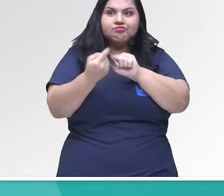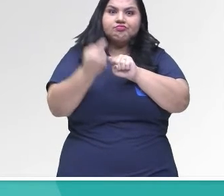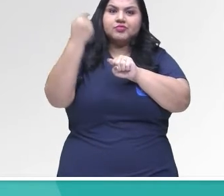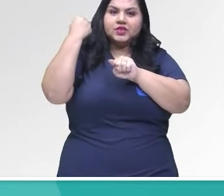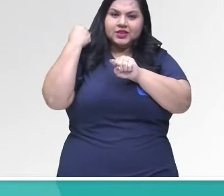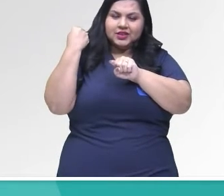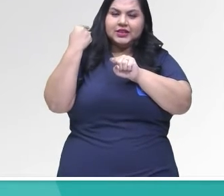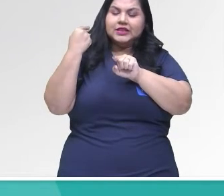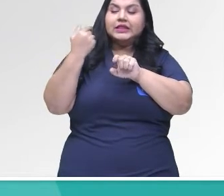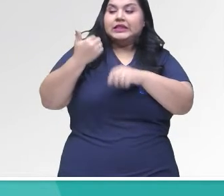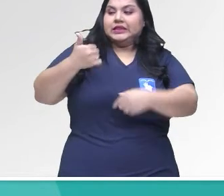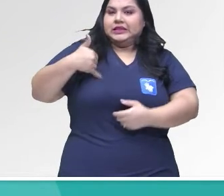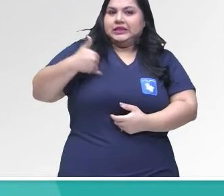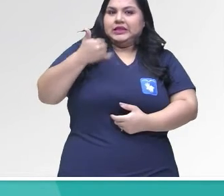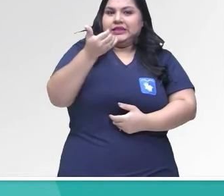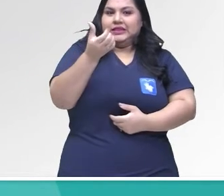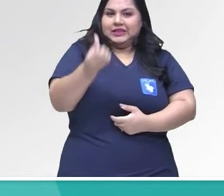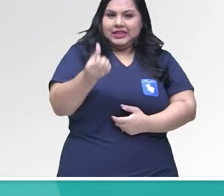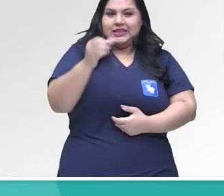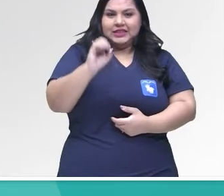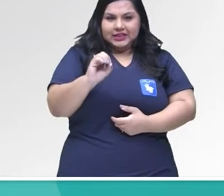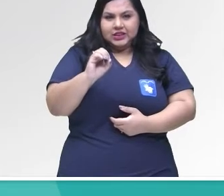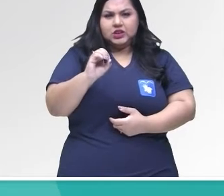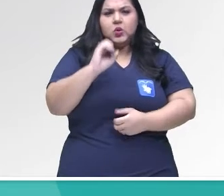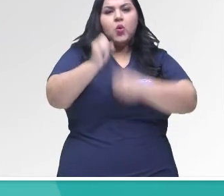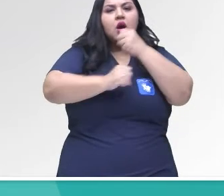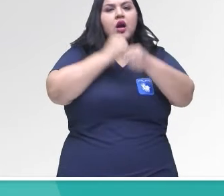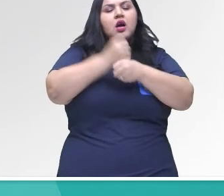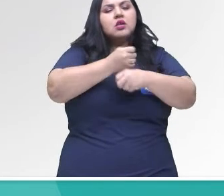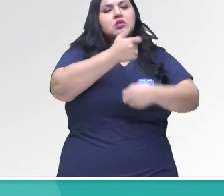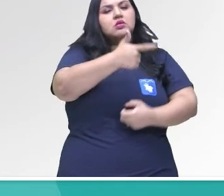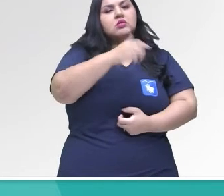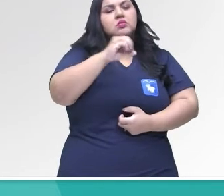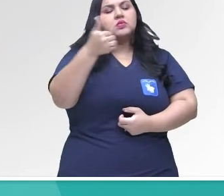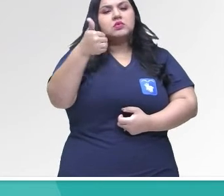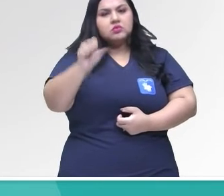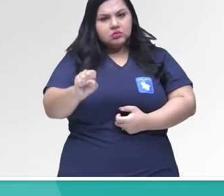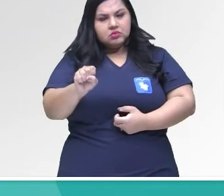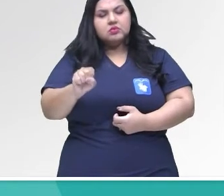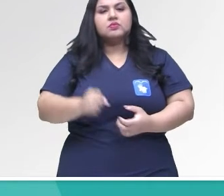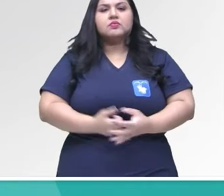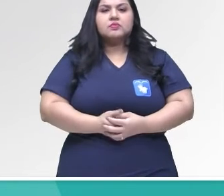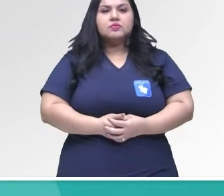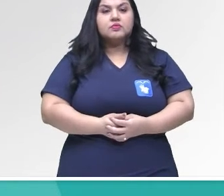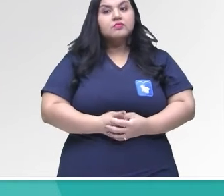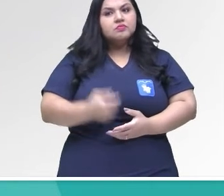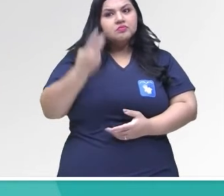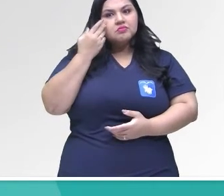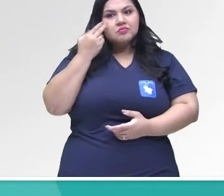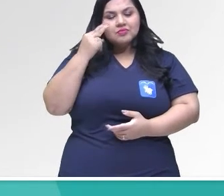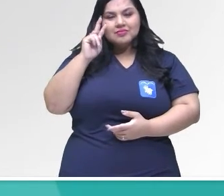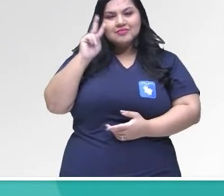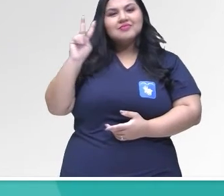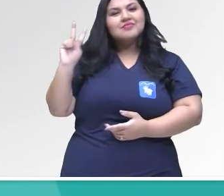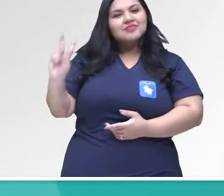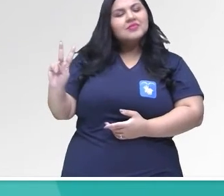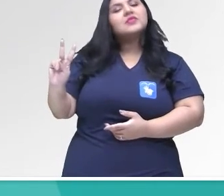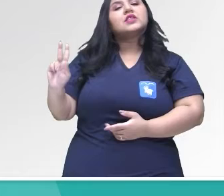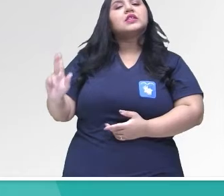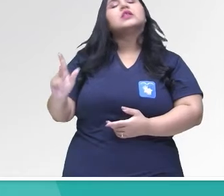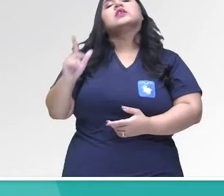60 anos em 2018. Olha aí, completou 60